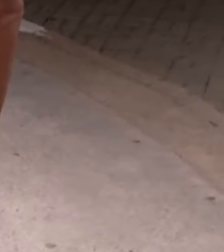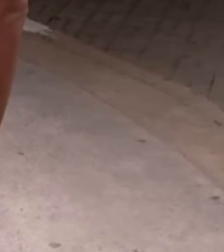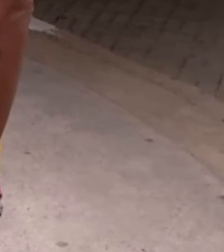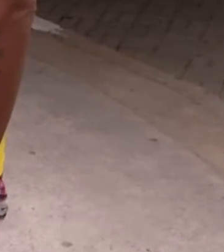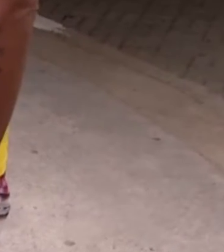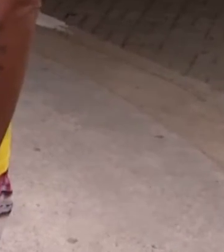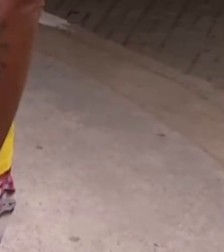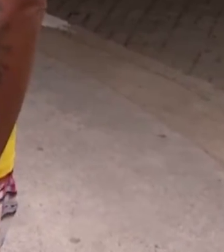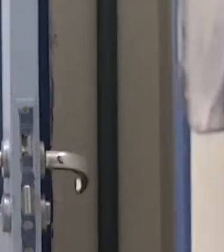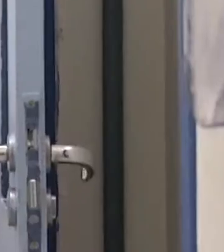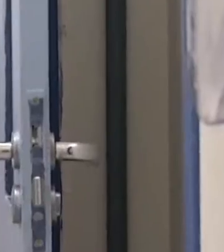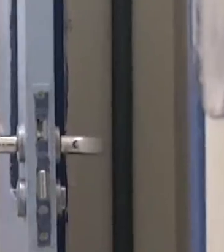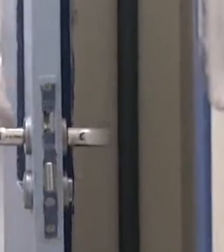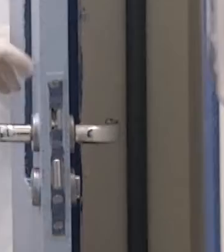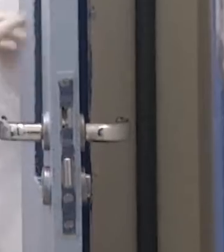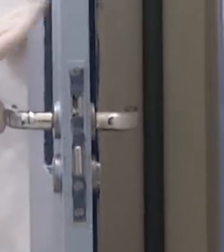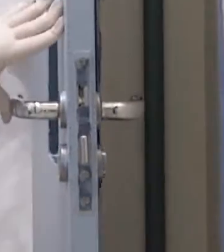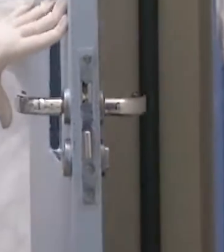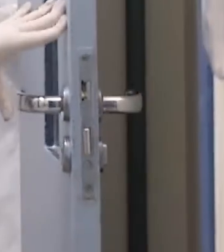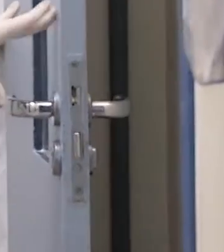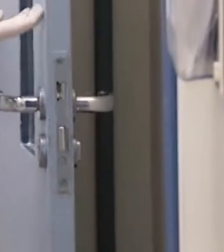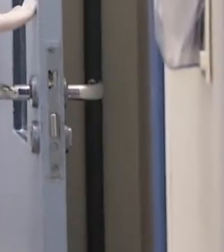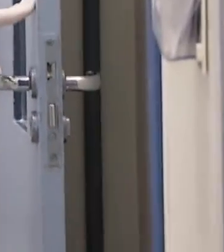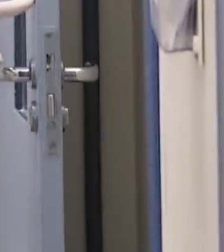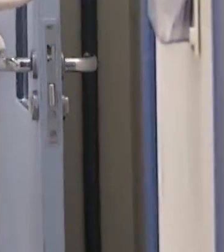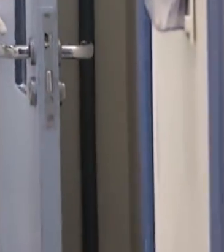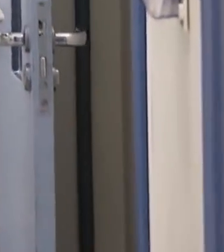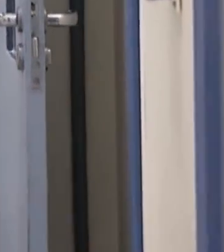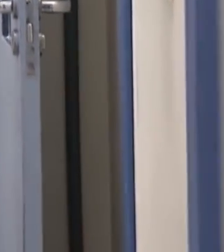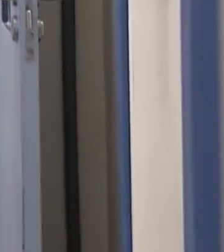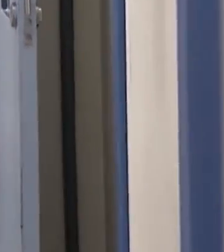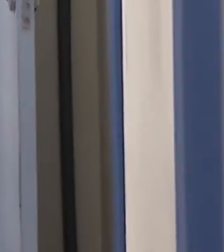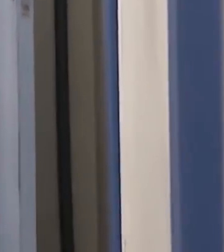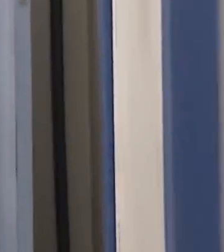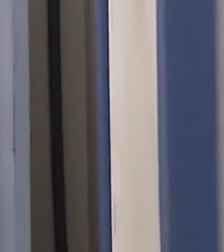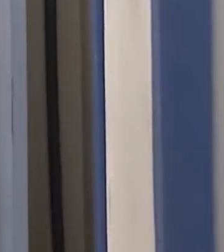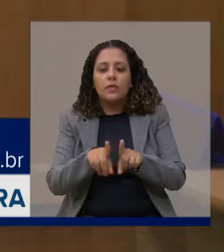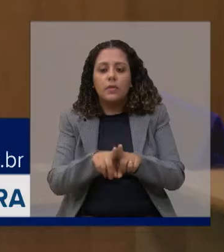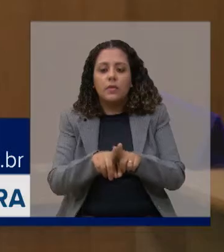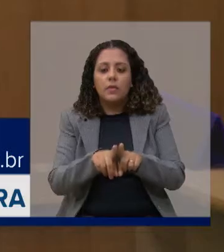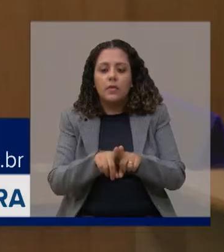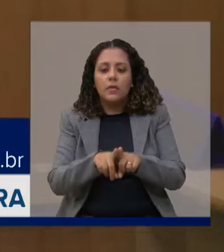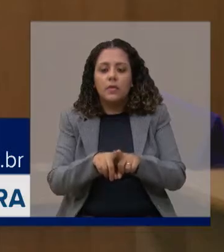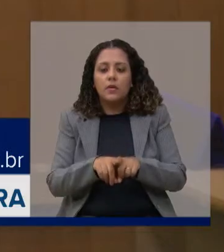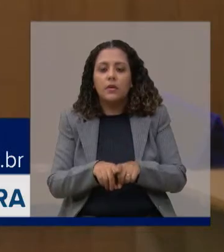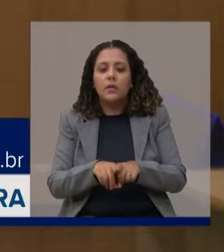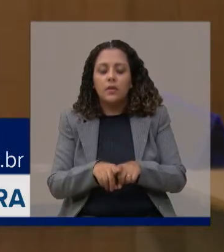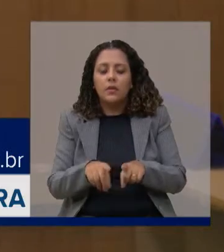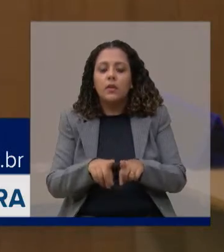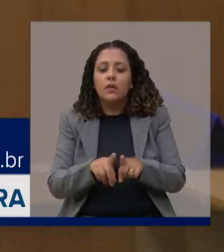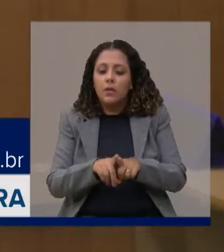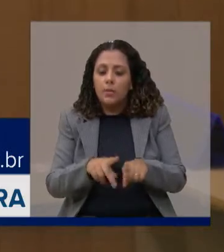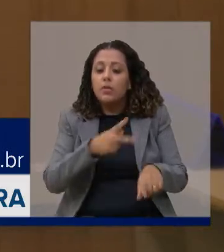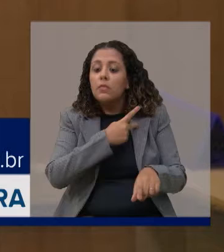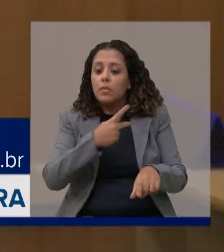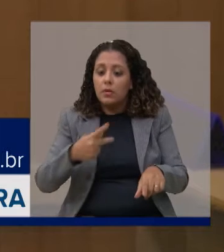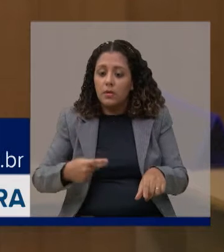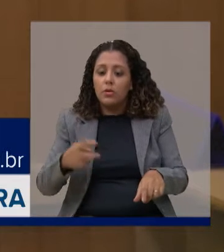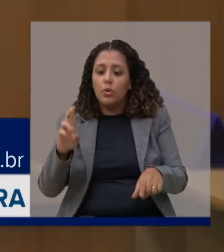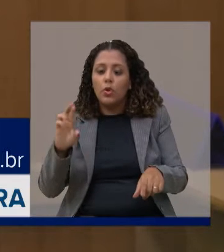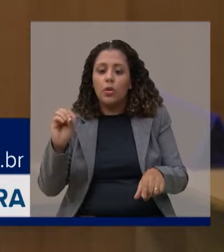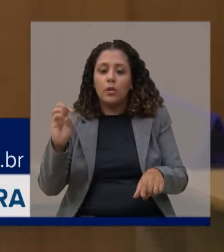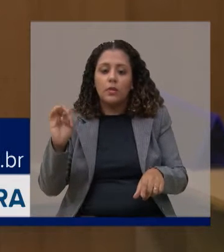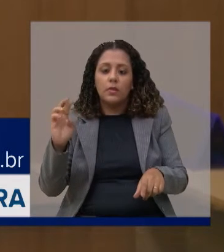celebrar convênios e parcerias com instituições públicas e privadas para este fim. Outra proposta aprovada do vereador